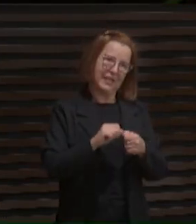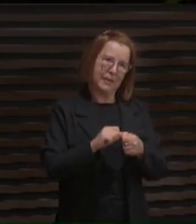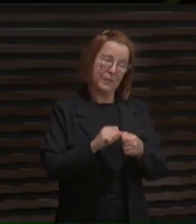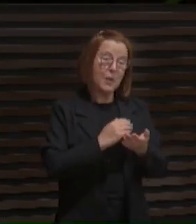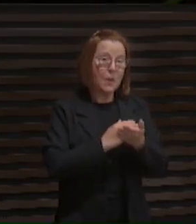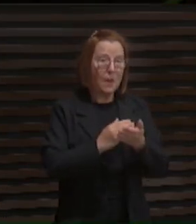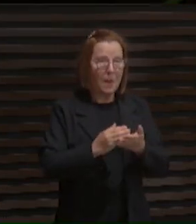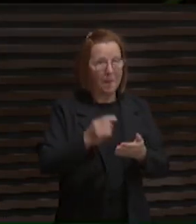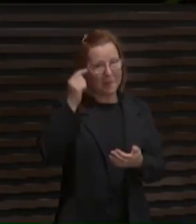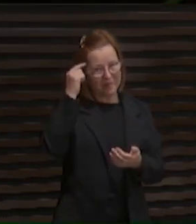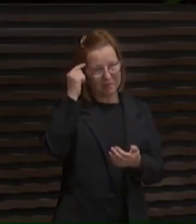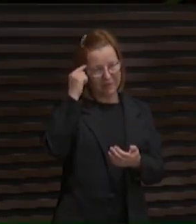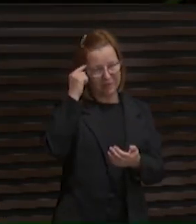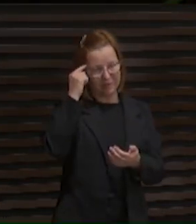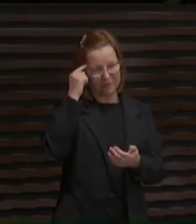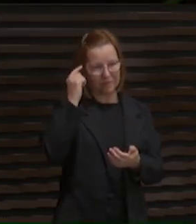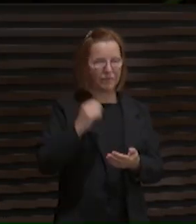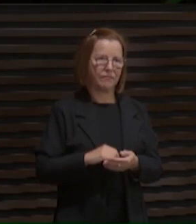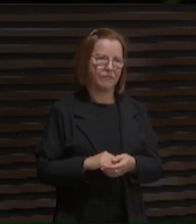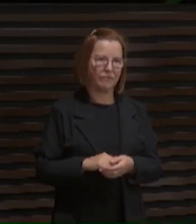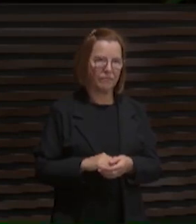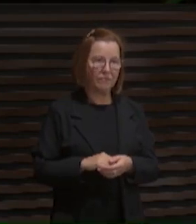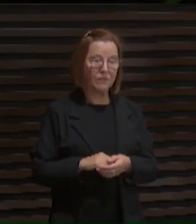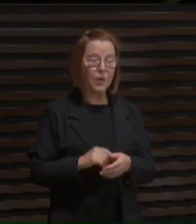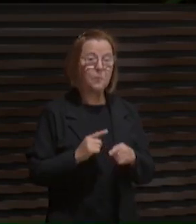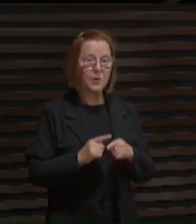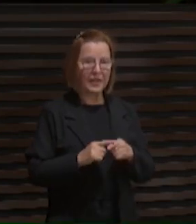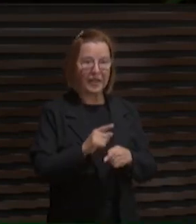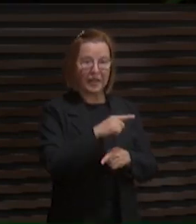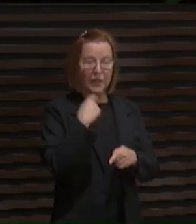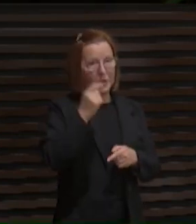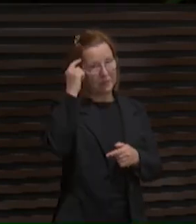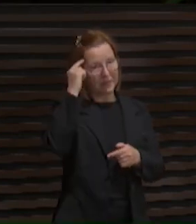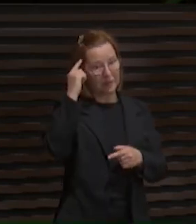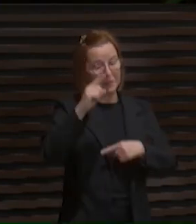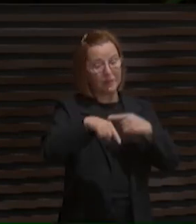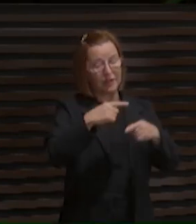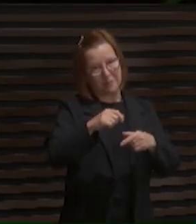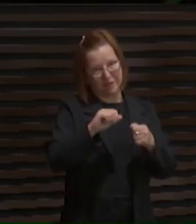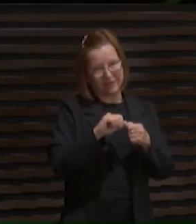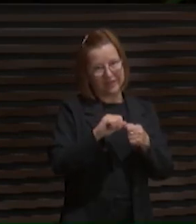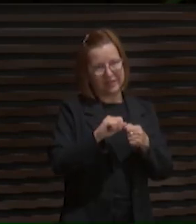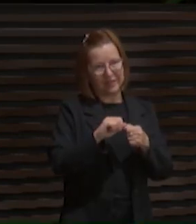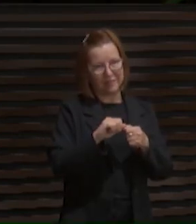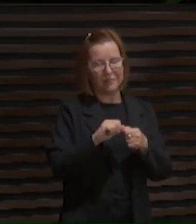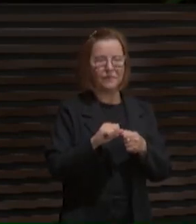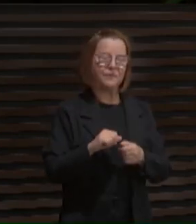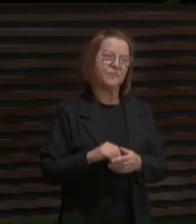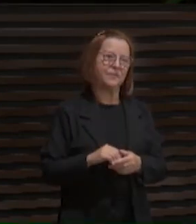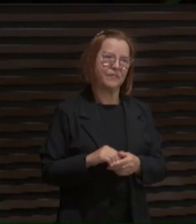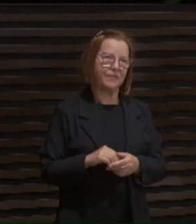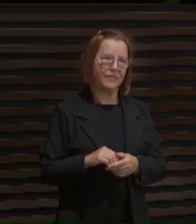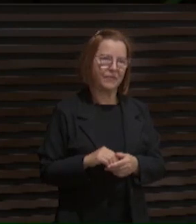mente. O que a gente faz, primeiro nós pensamos, depois nós consideramos isso no nosso coração. E quando